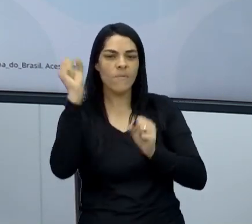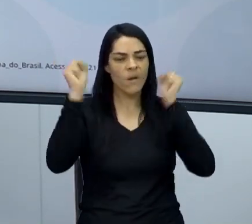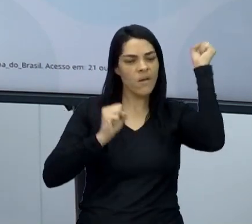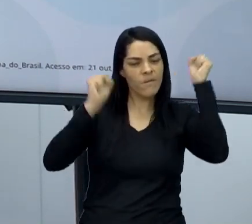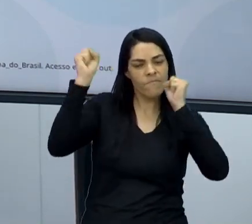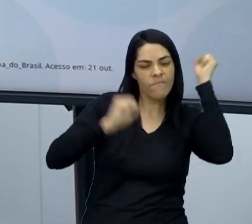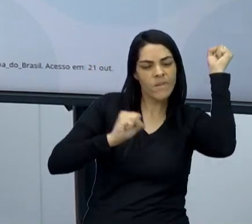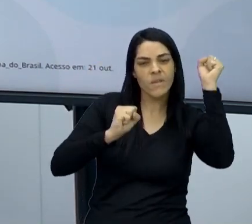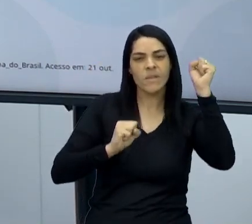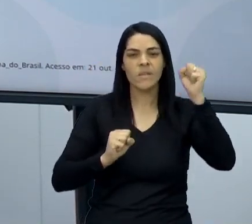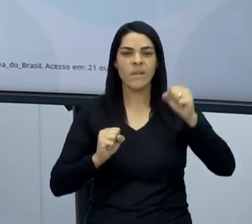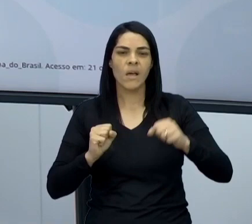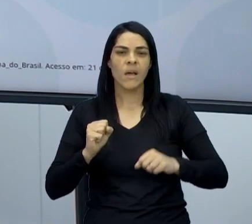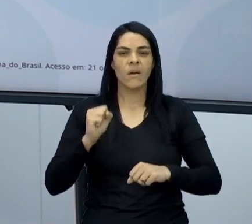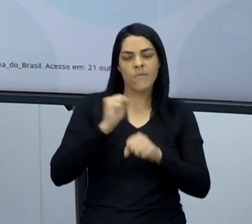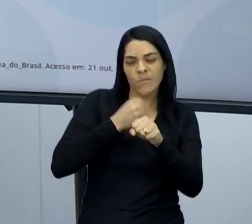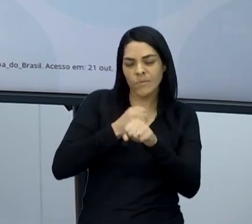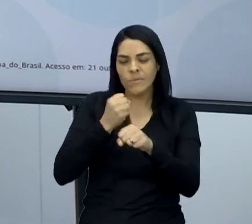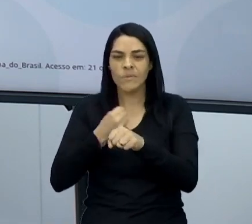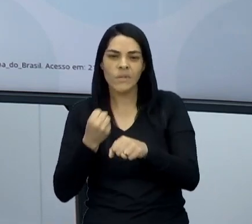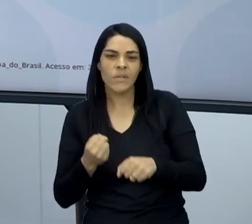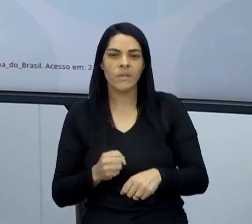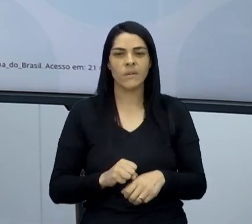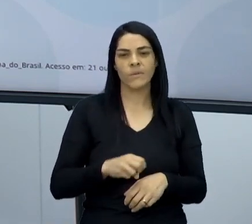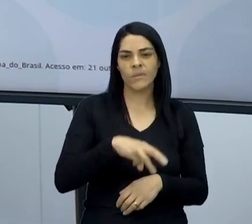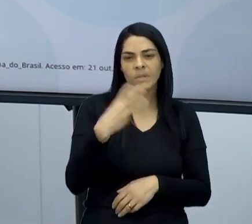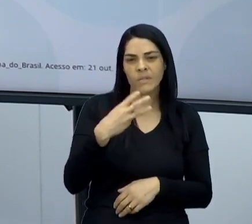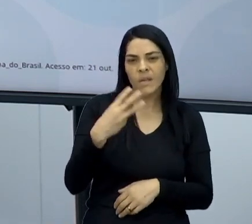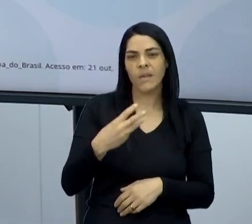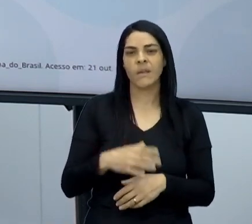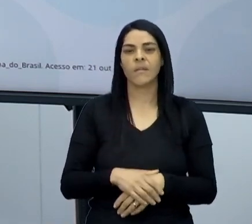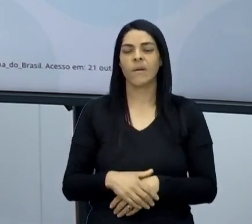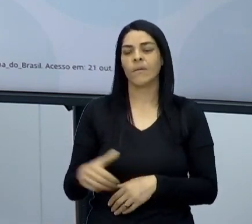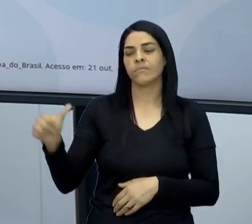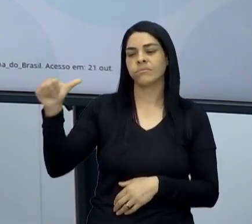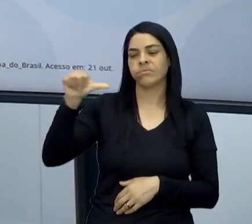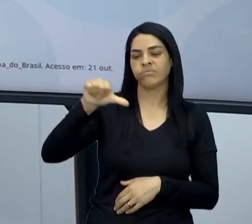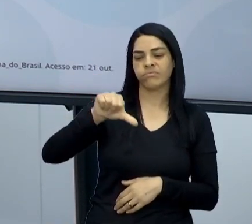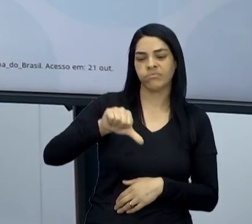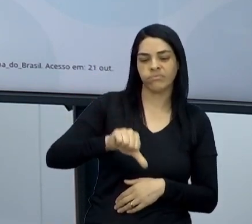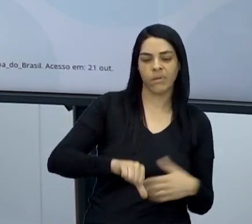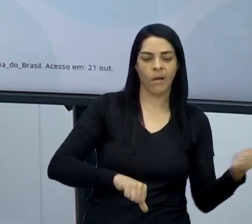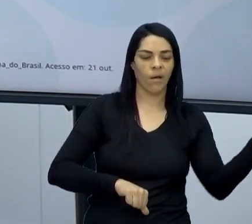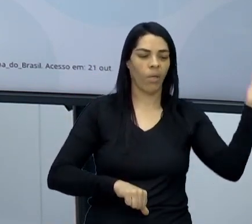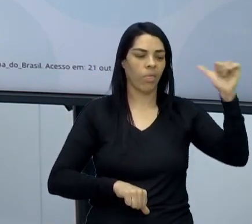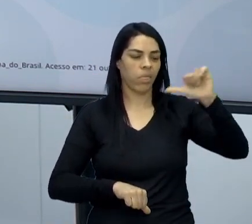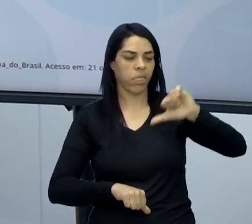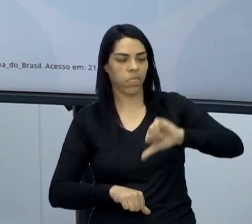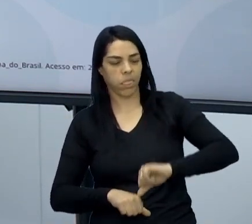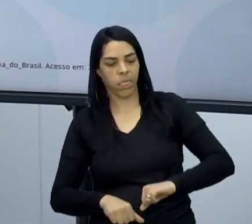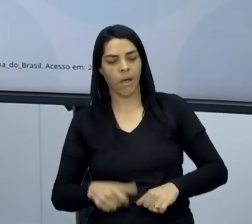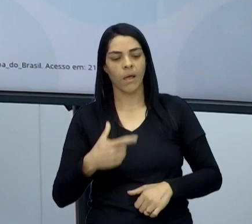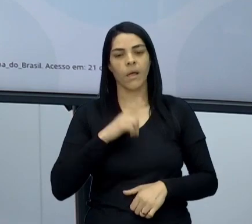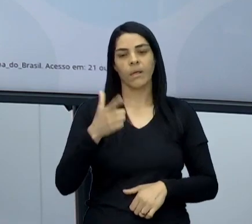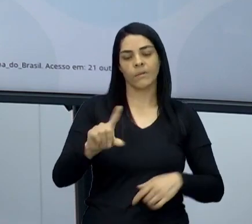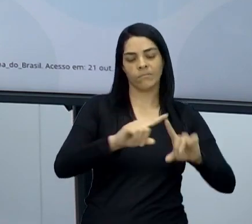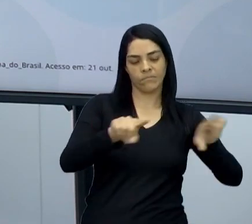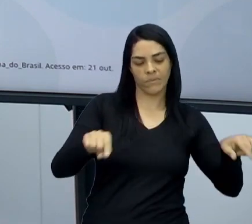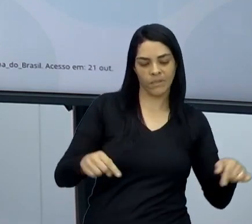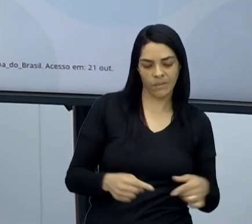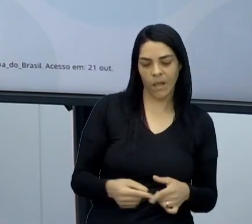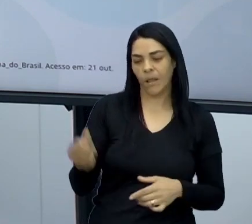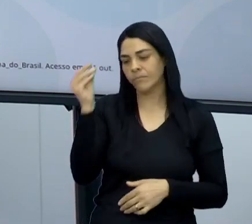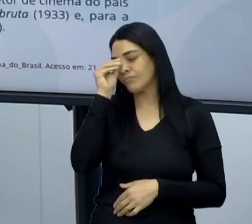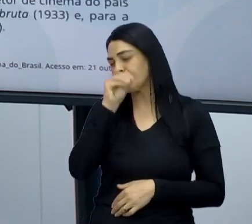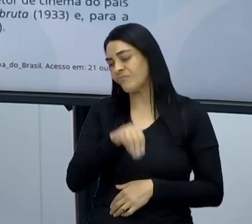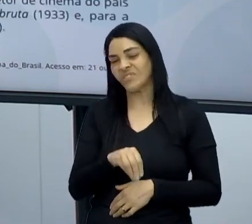faz um filme, aí faz outro, faz o terceiro, começa a fracassar porque não tem sala, tem um filme americano, tal, e desiste. Certo?